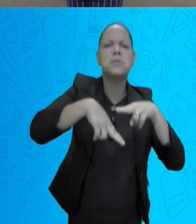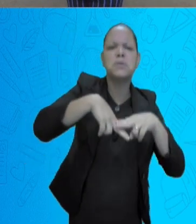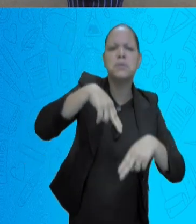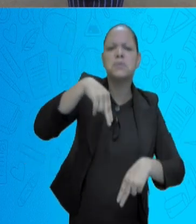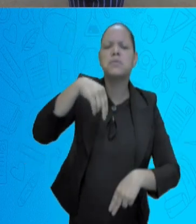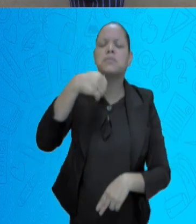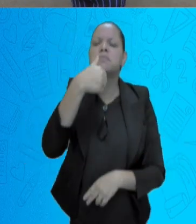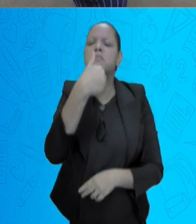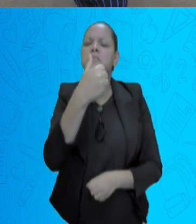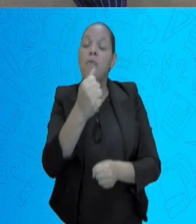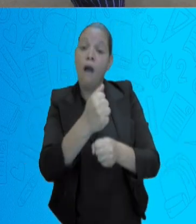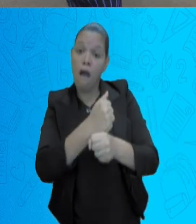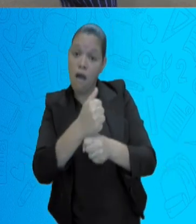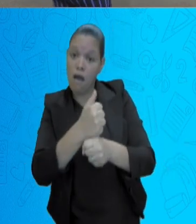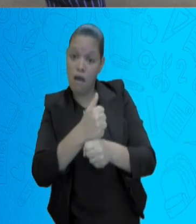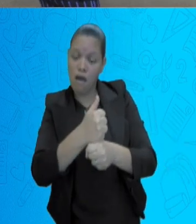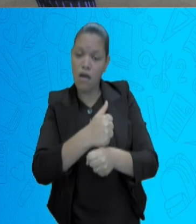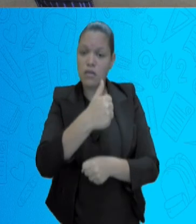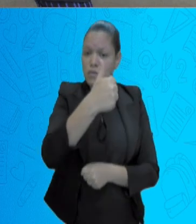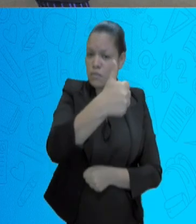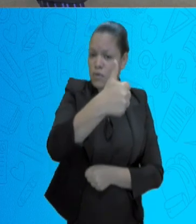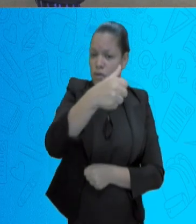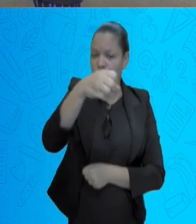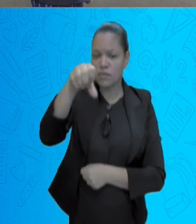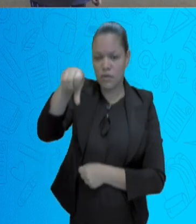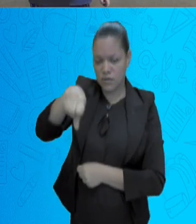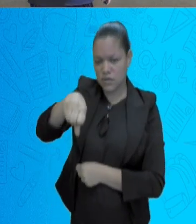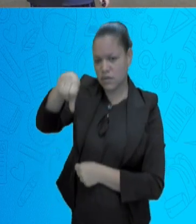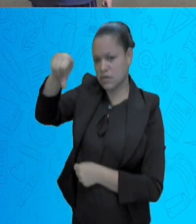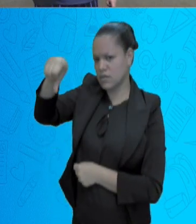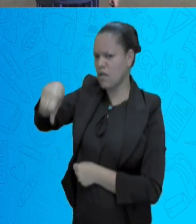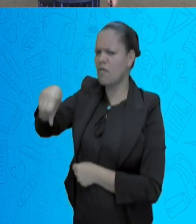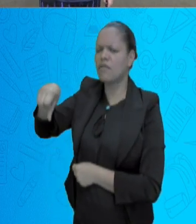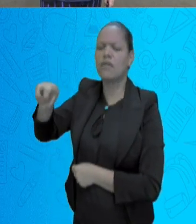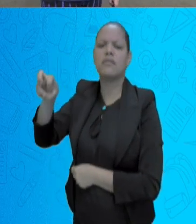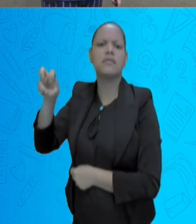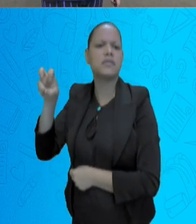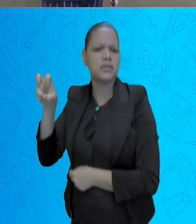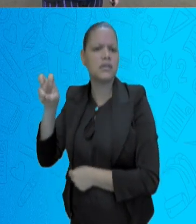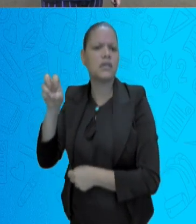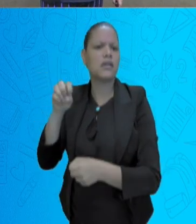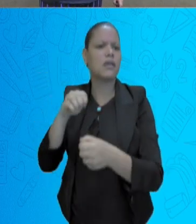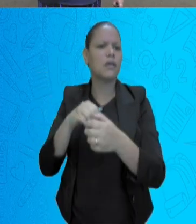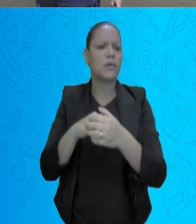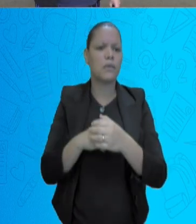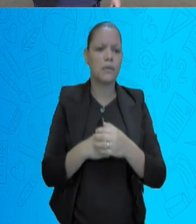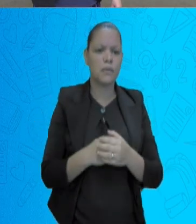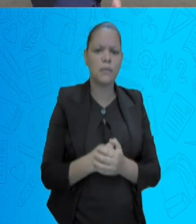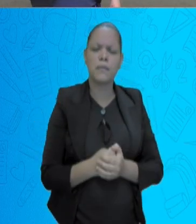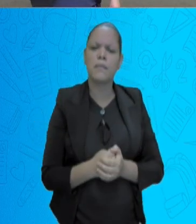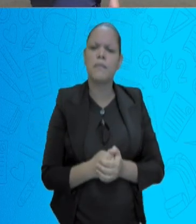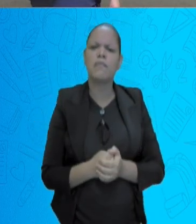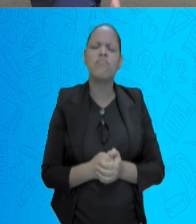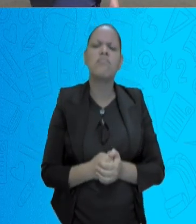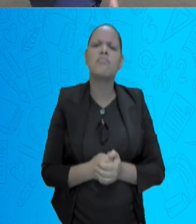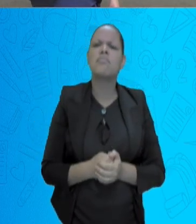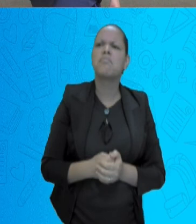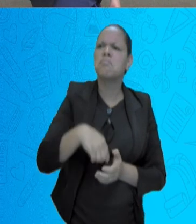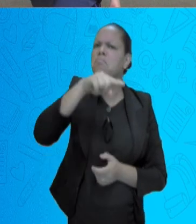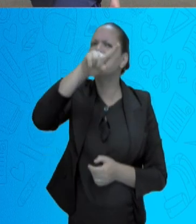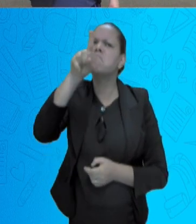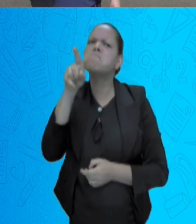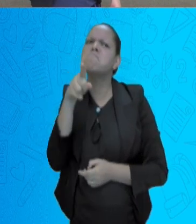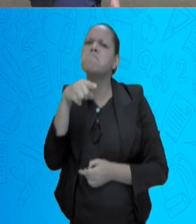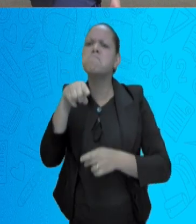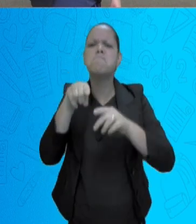Paulo, vírgula, 15 de junho de 1995. Quando eu vou datar, sempre eu